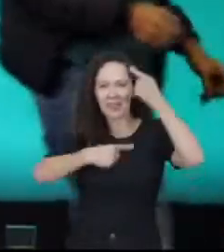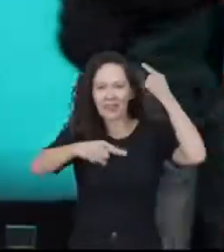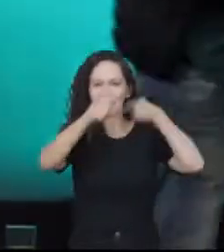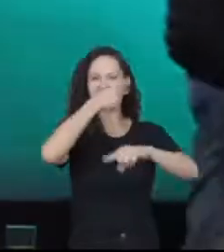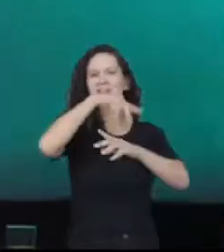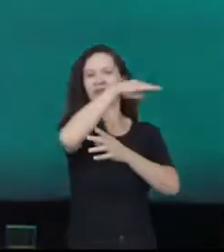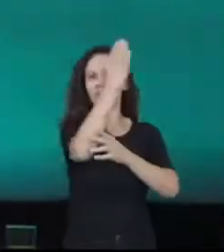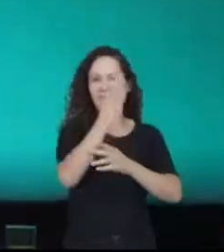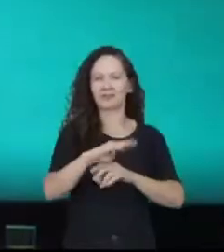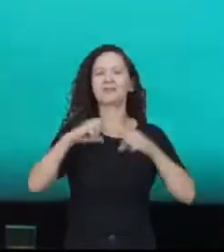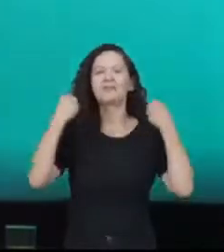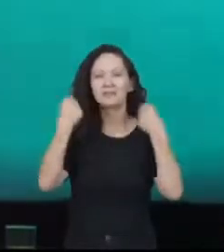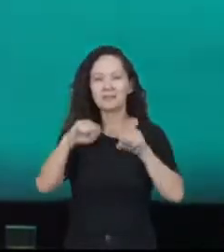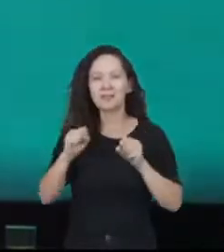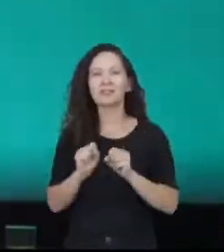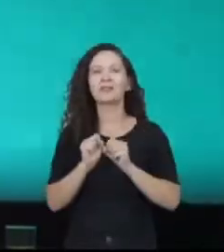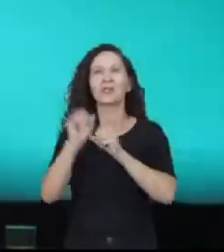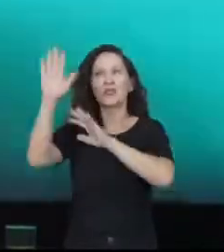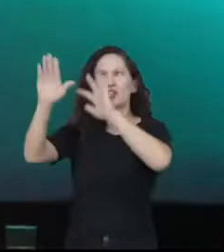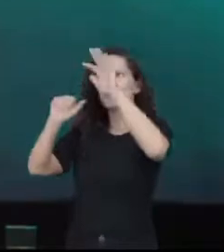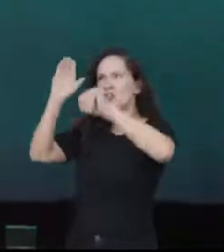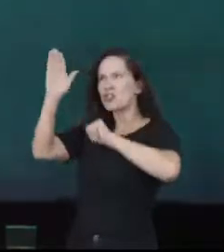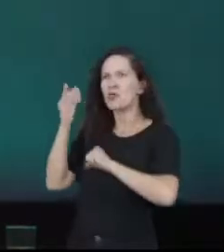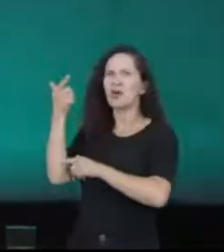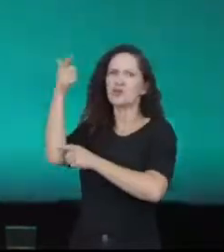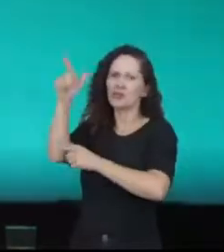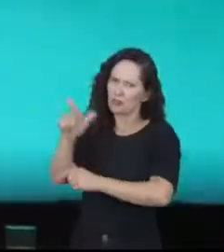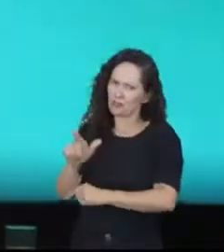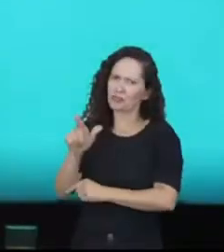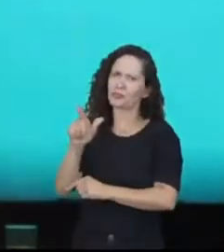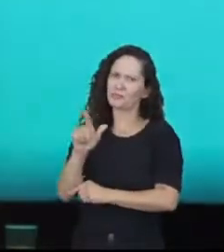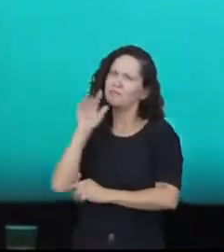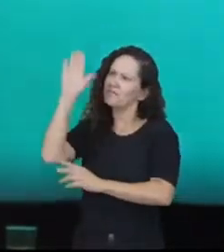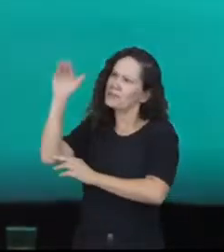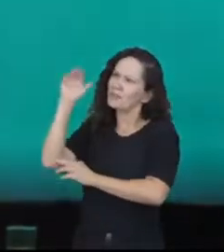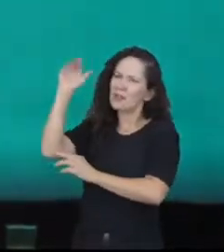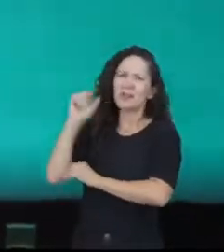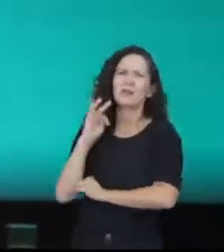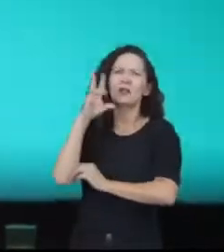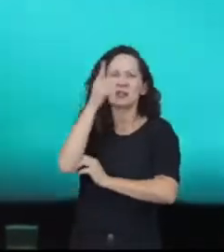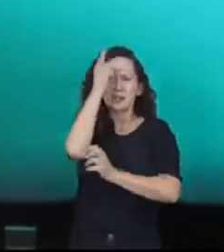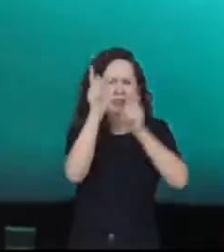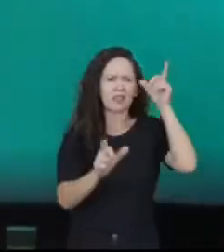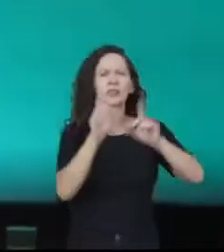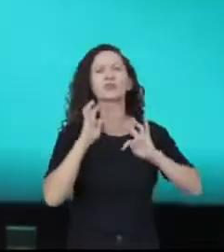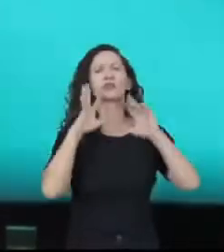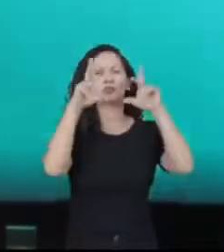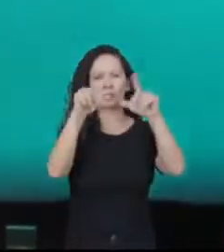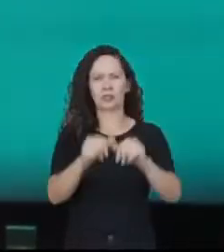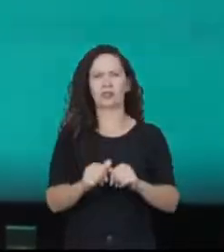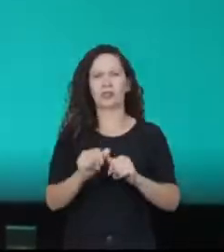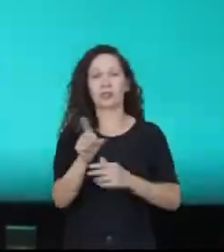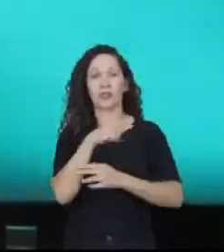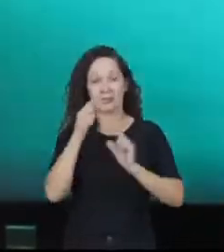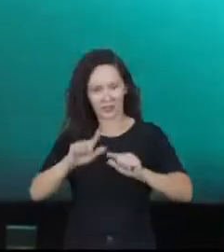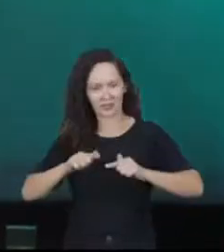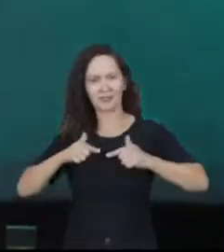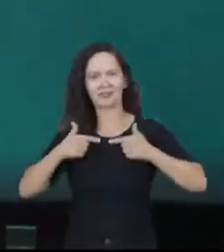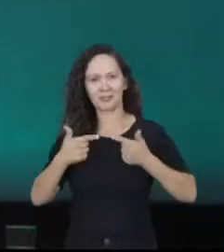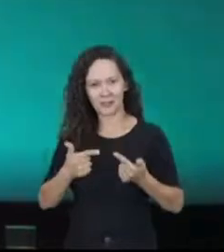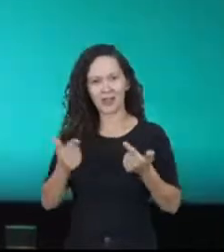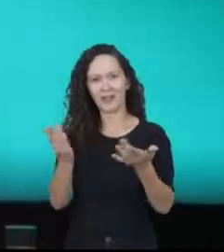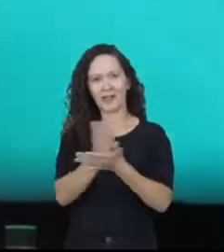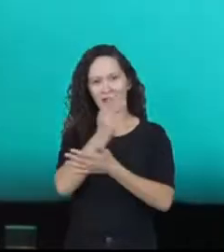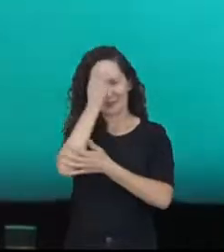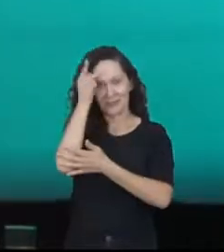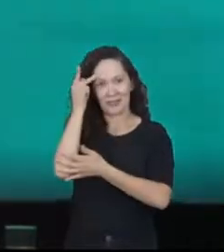precisar convocar tudo outra vez, chamar todas as pessoas. A nossa sorte é que algumas pessoas já não